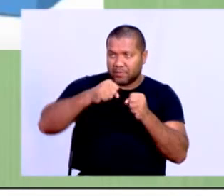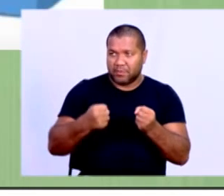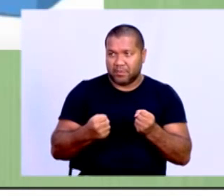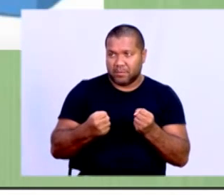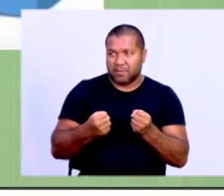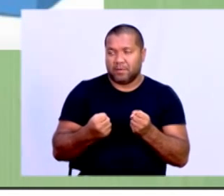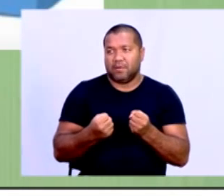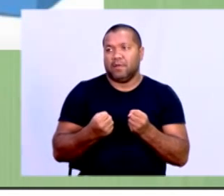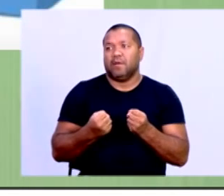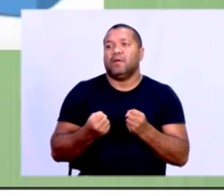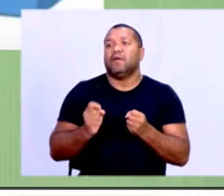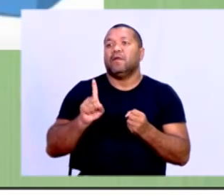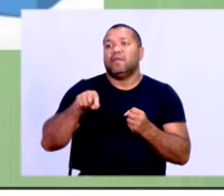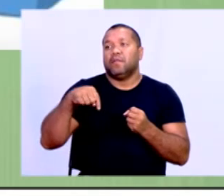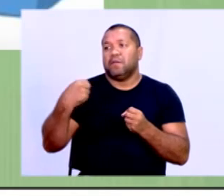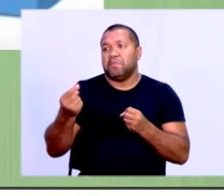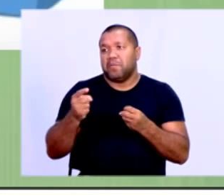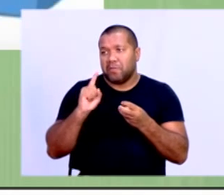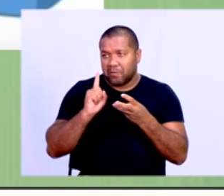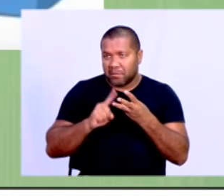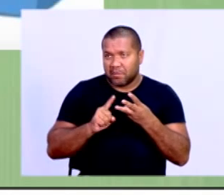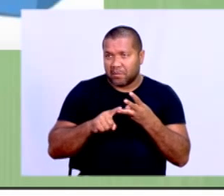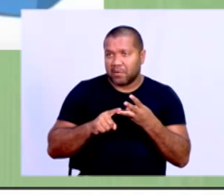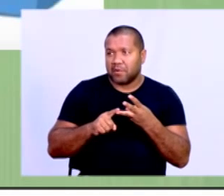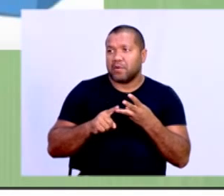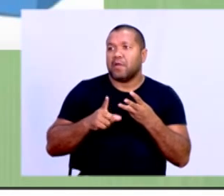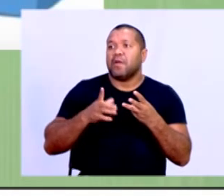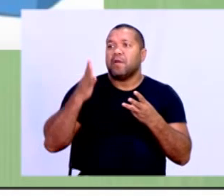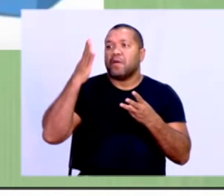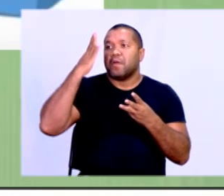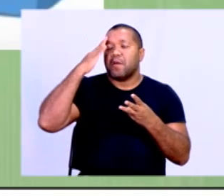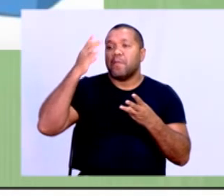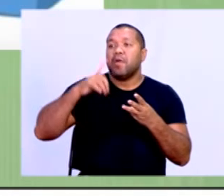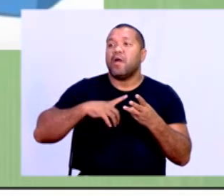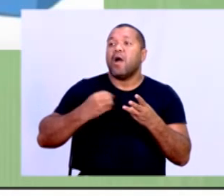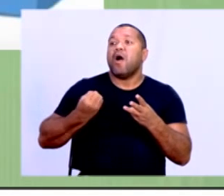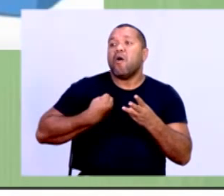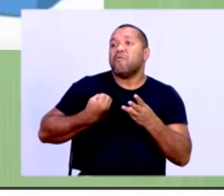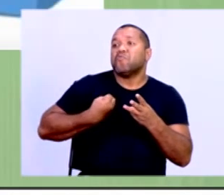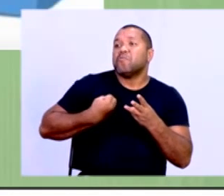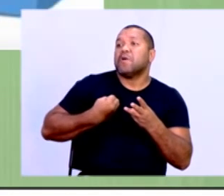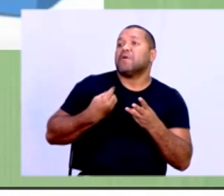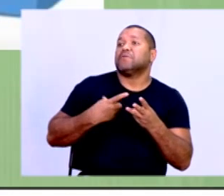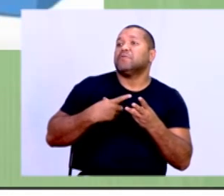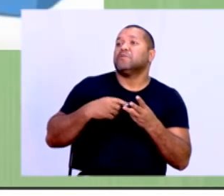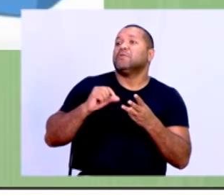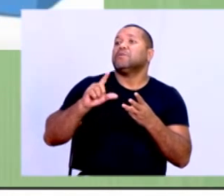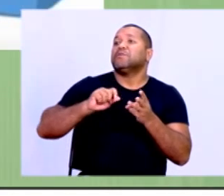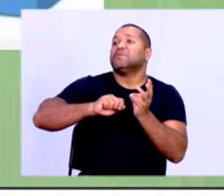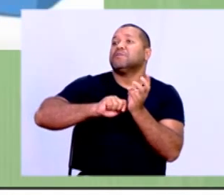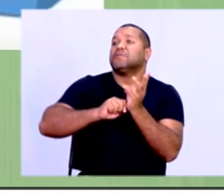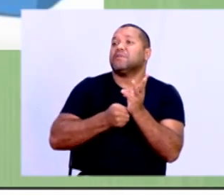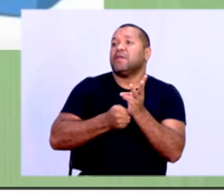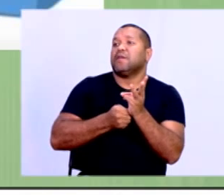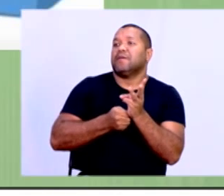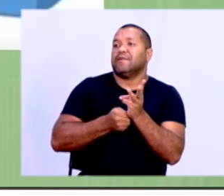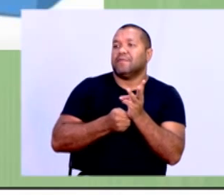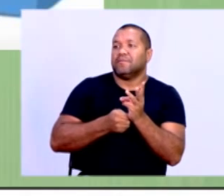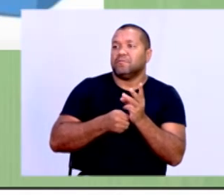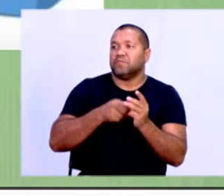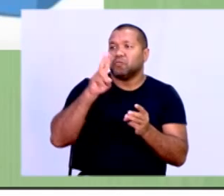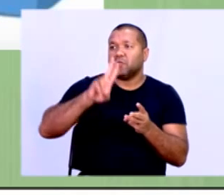Em seguida, eu posso criar um controle de login